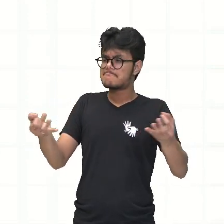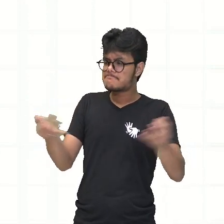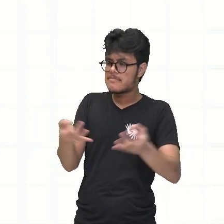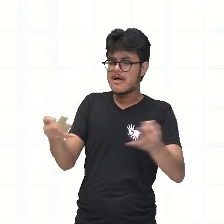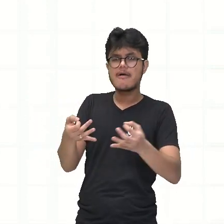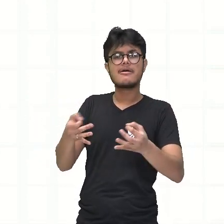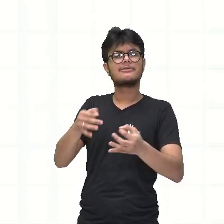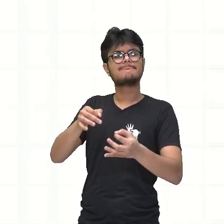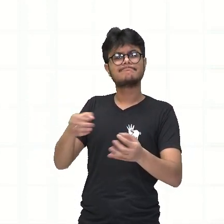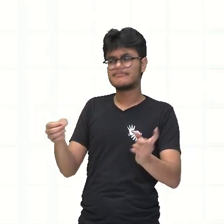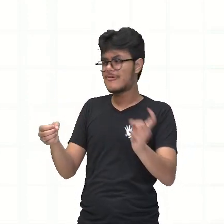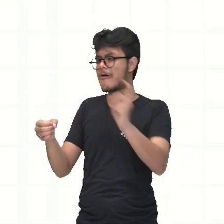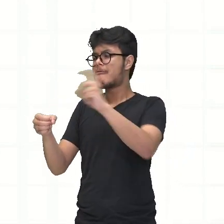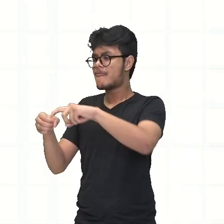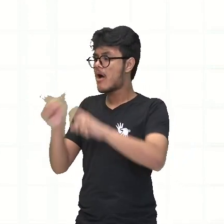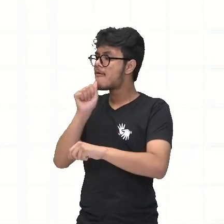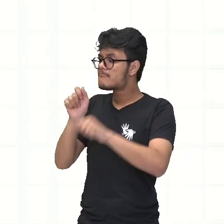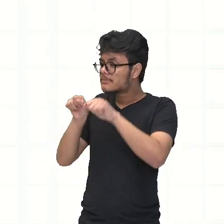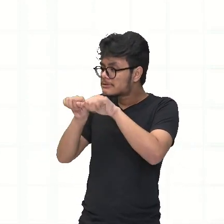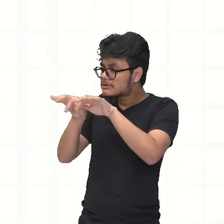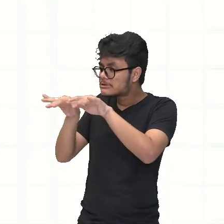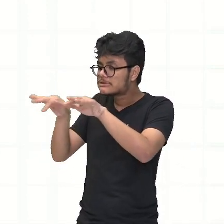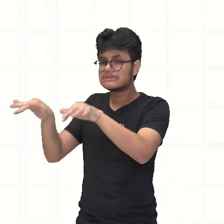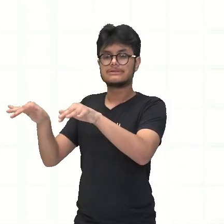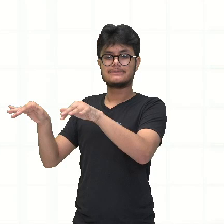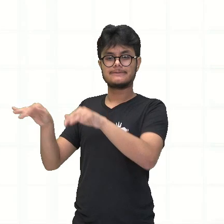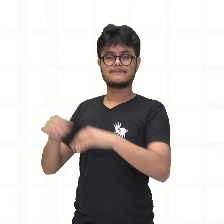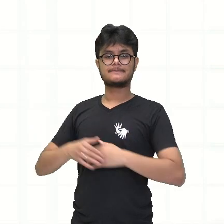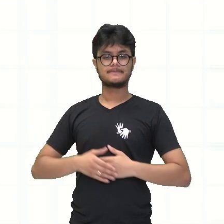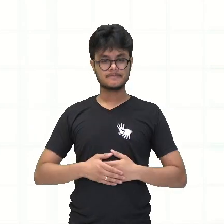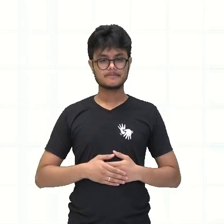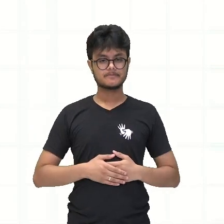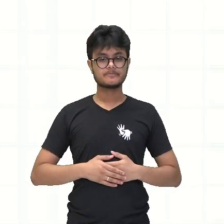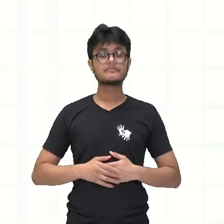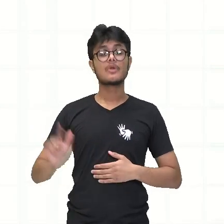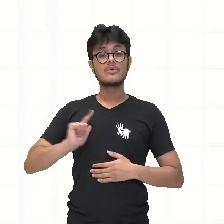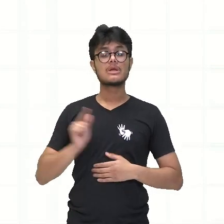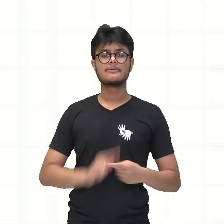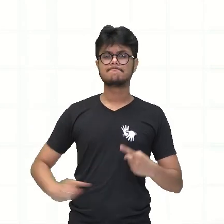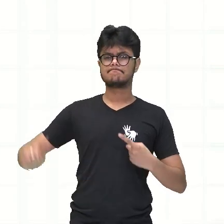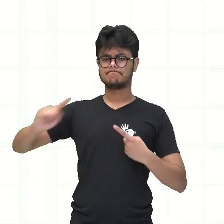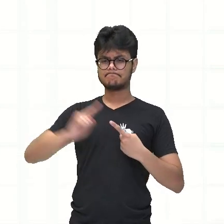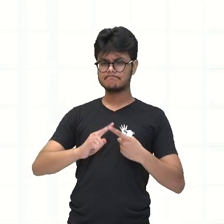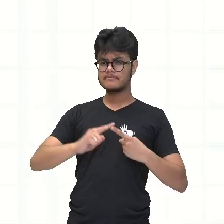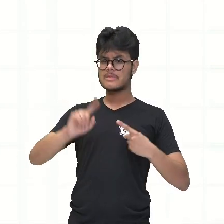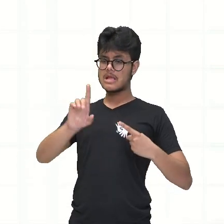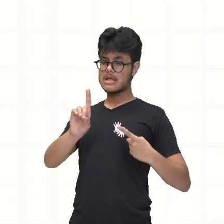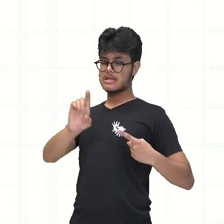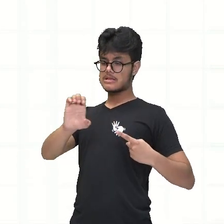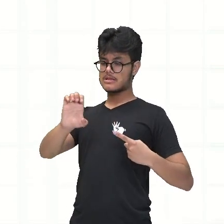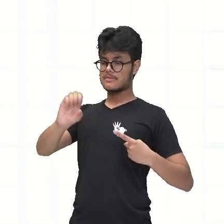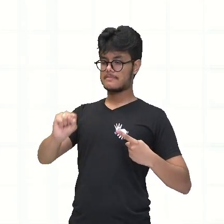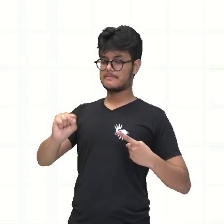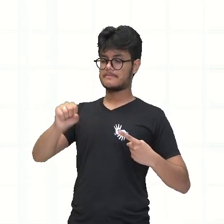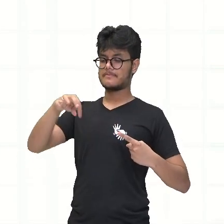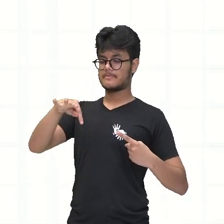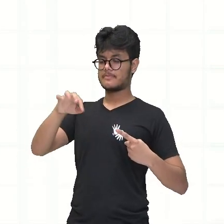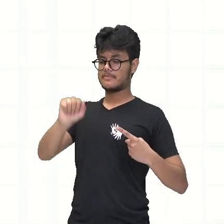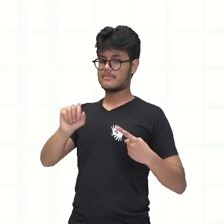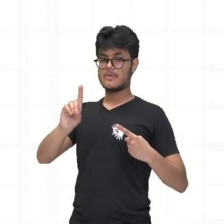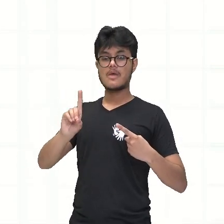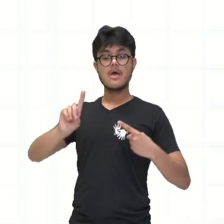ali, ter etapas de decantadores primários e secundários. Tem aí